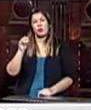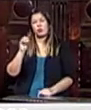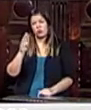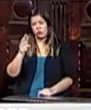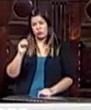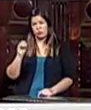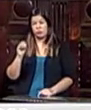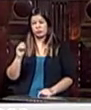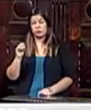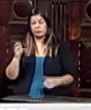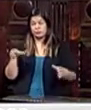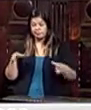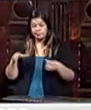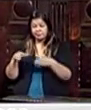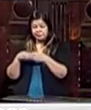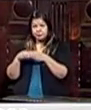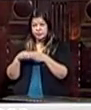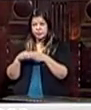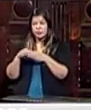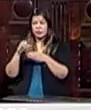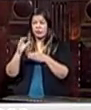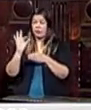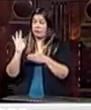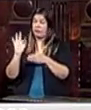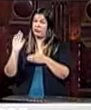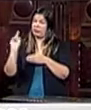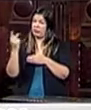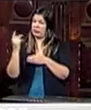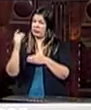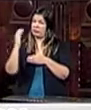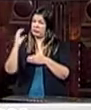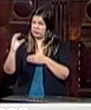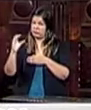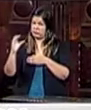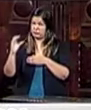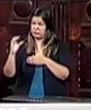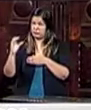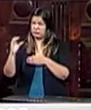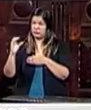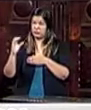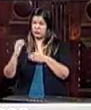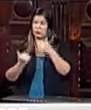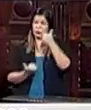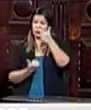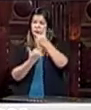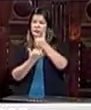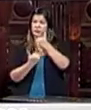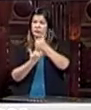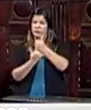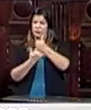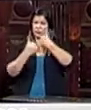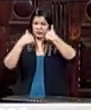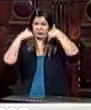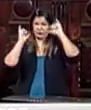coloca o senhor Fernando Henrique Cardoso como ministro da